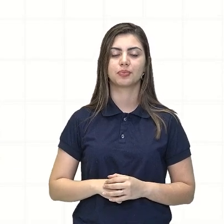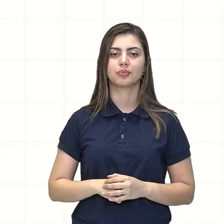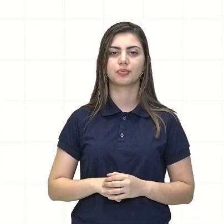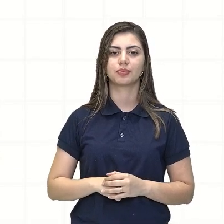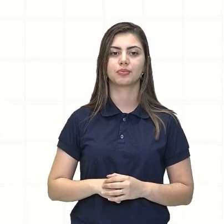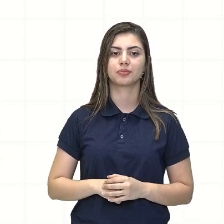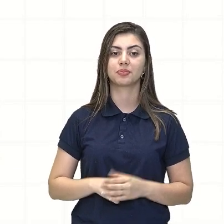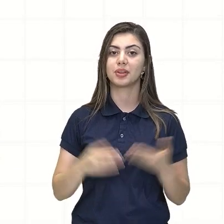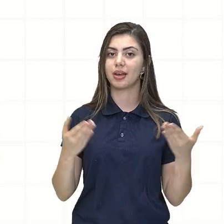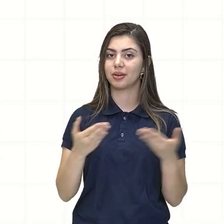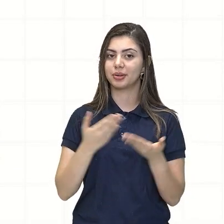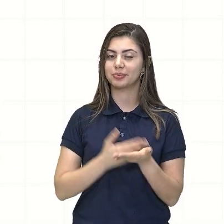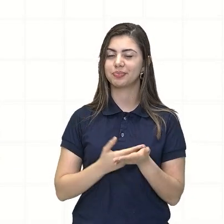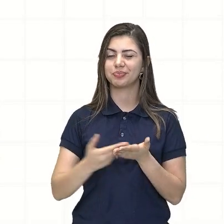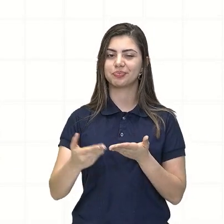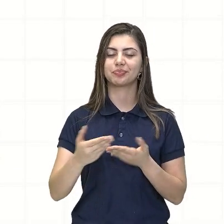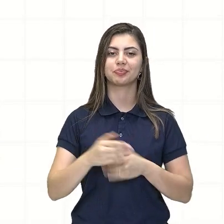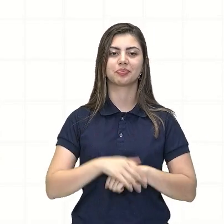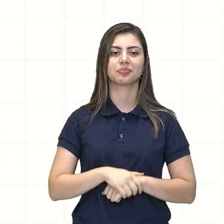Então, vamos começar aqui